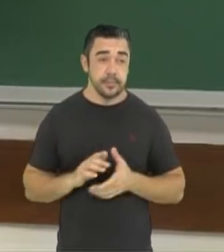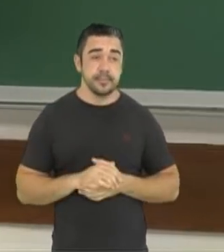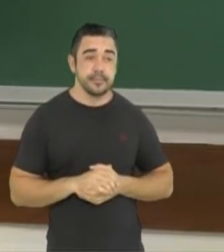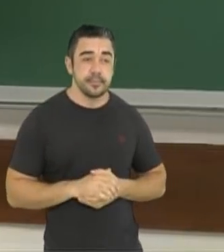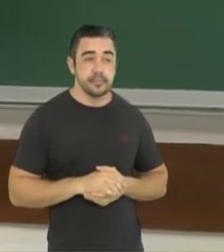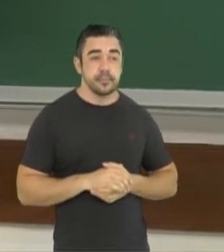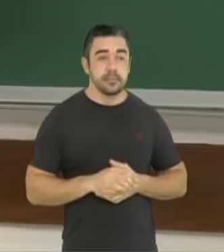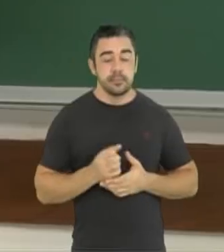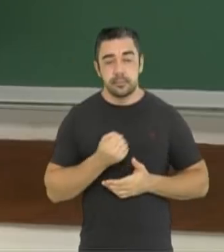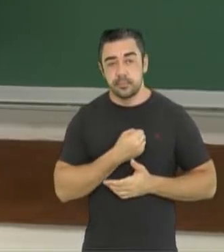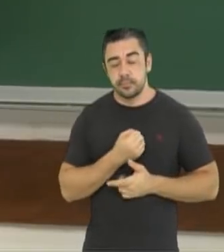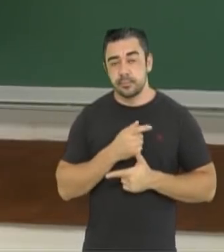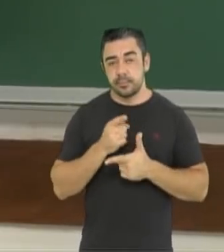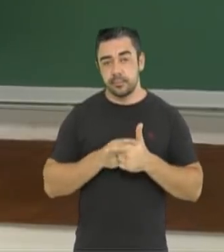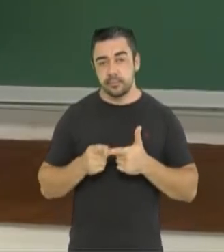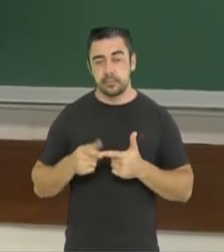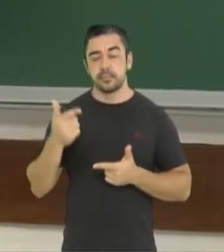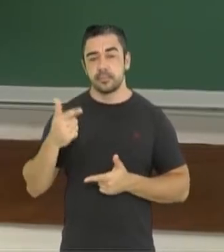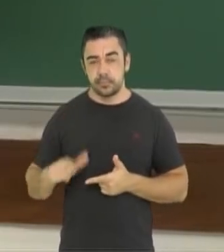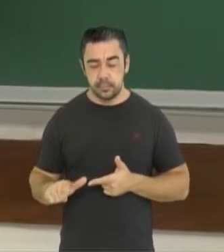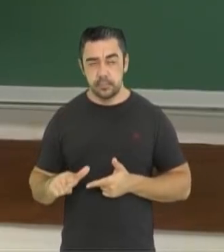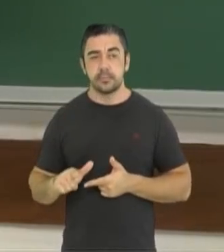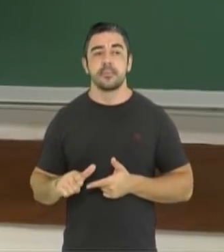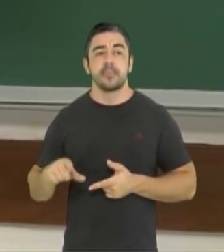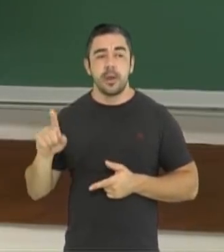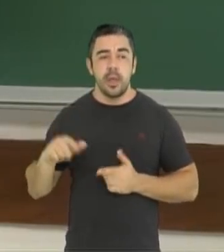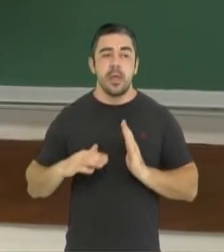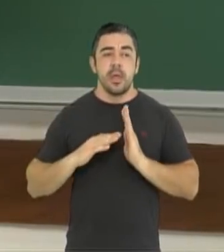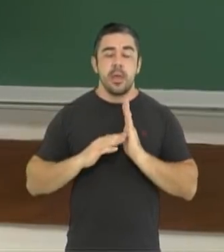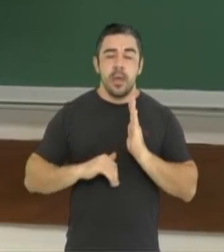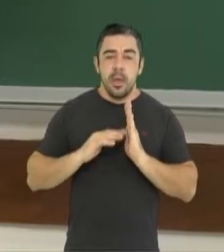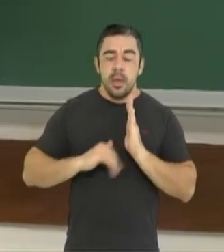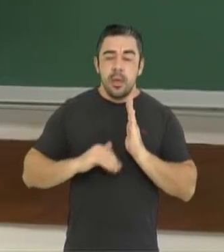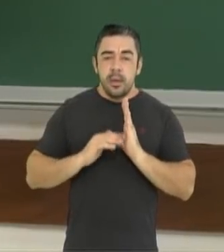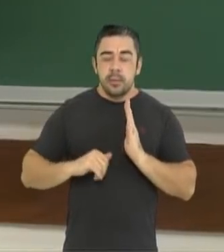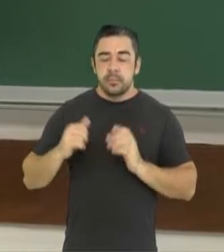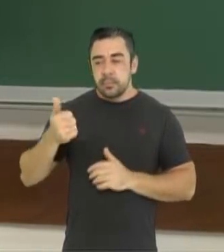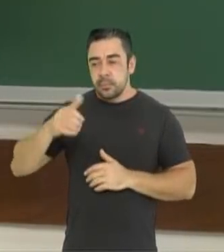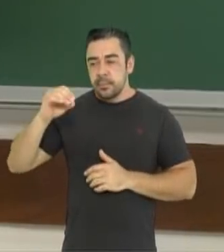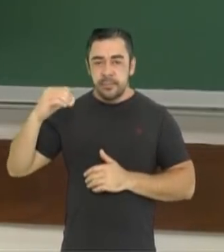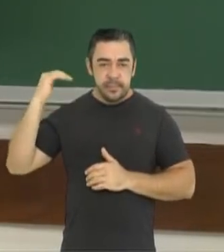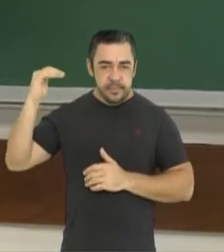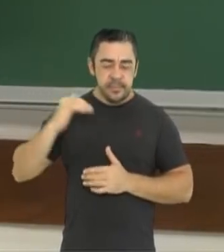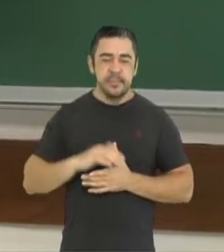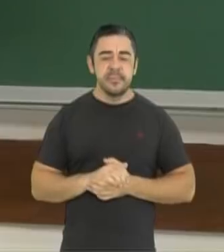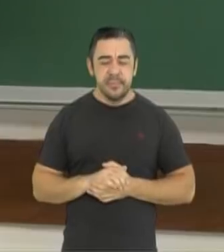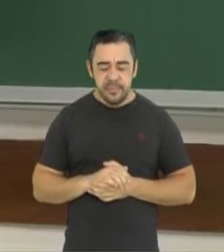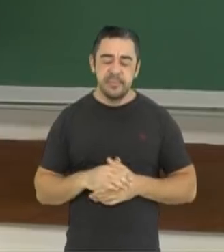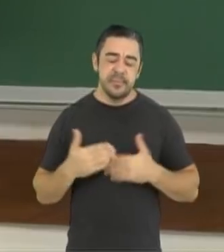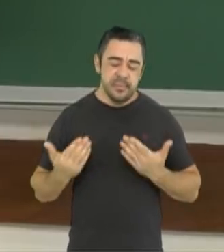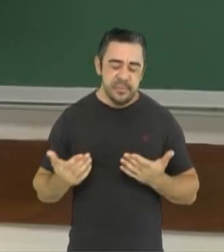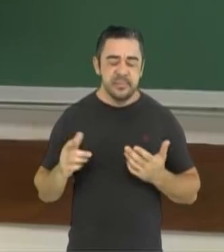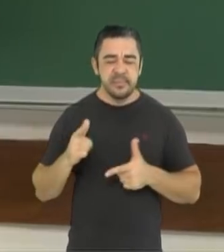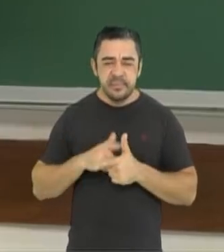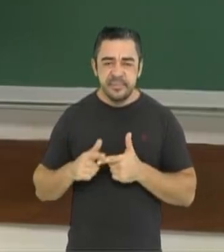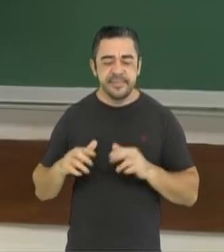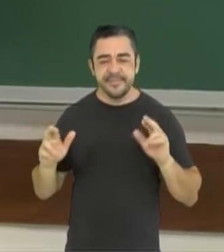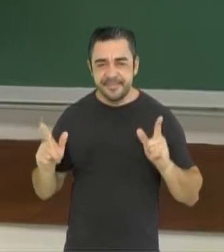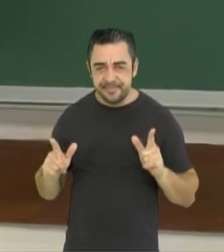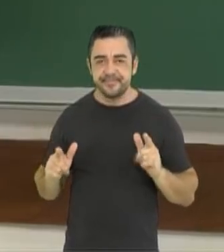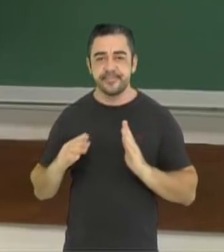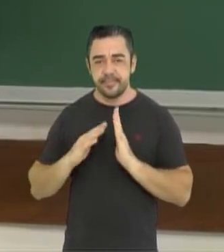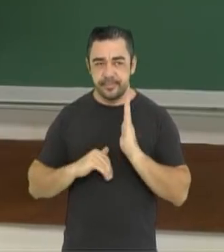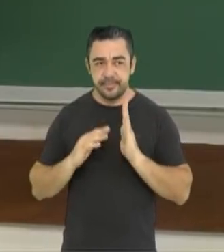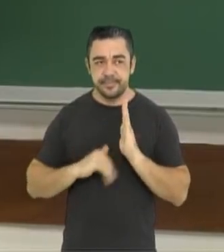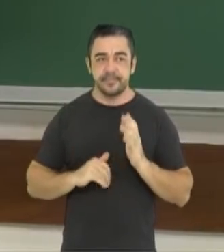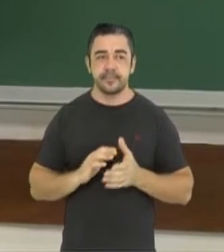números devem ser divididos, repete a base e subtrai os expoentes. Então, se na multiplicação somo os expoentes, na divisão vou